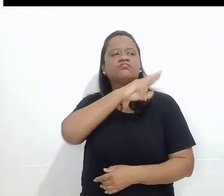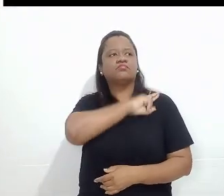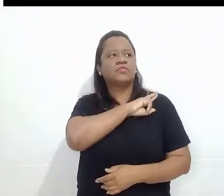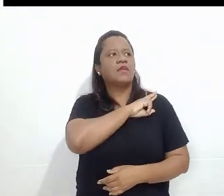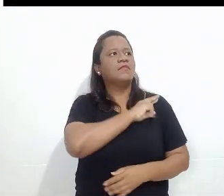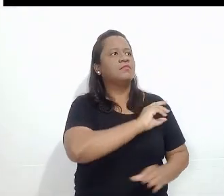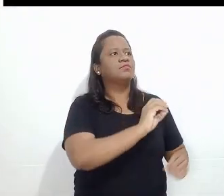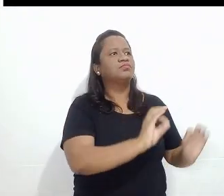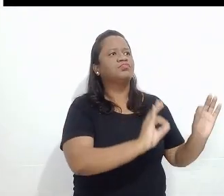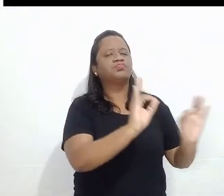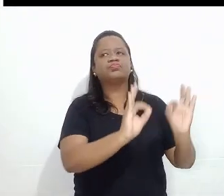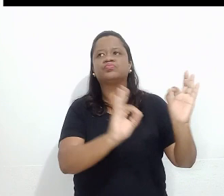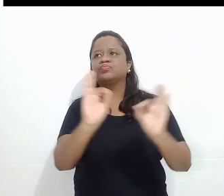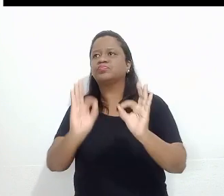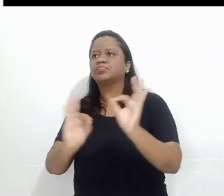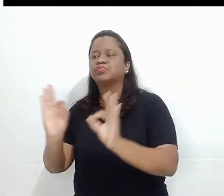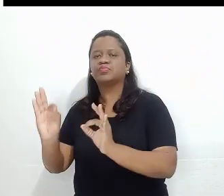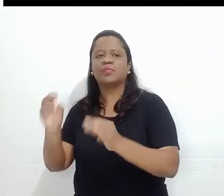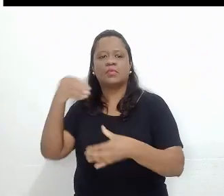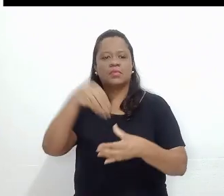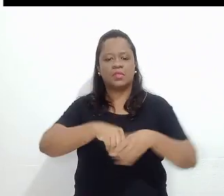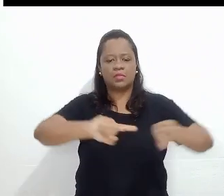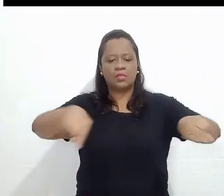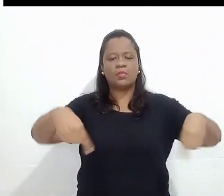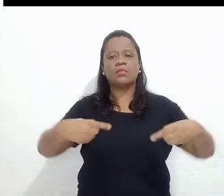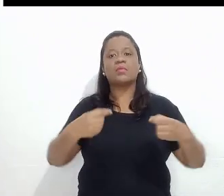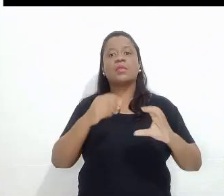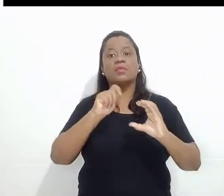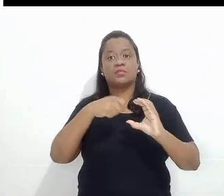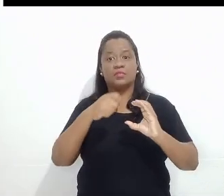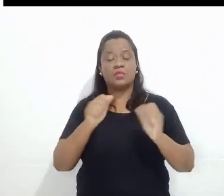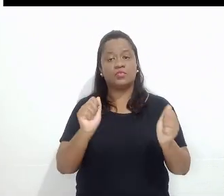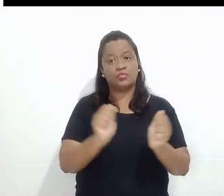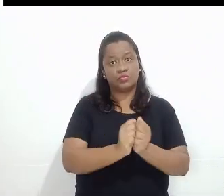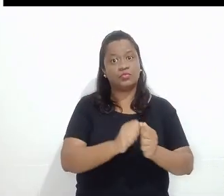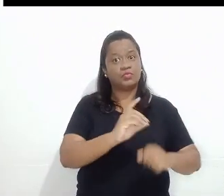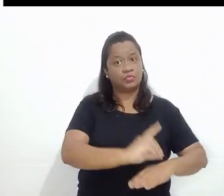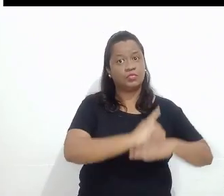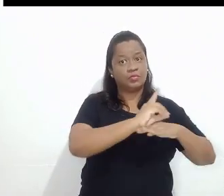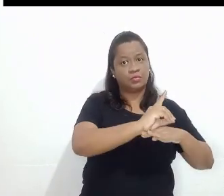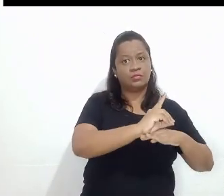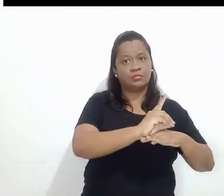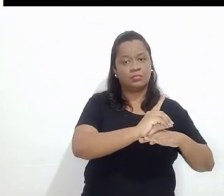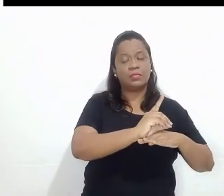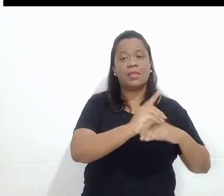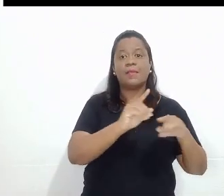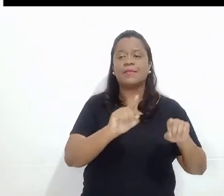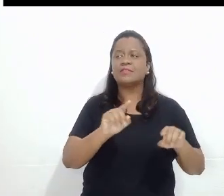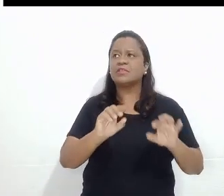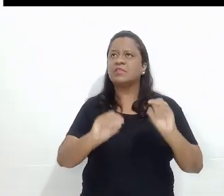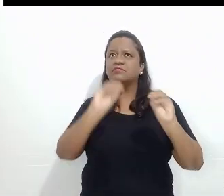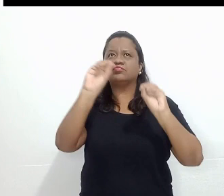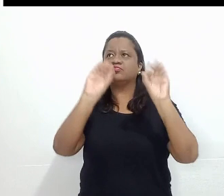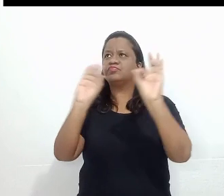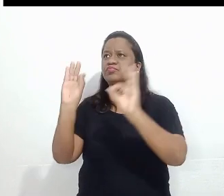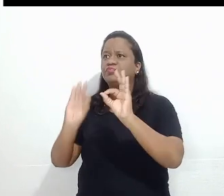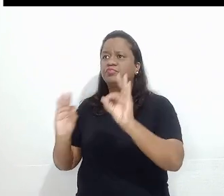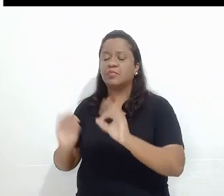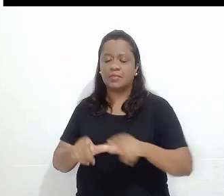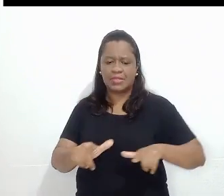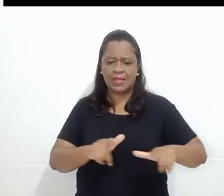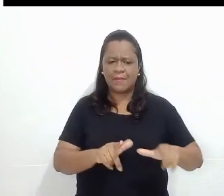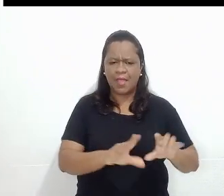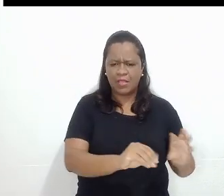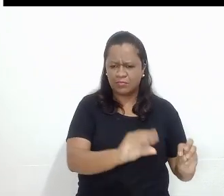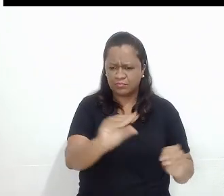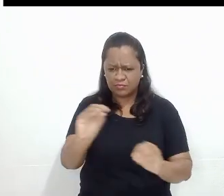tudo ali no set de filmagem, junto com o diretor de fotografia, claro. Mas ele é que posiciona, ele que é o trabalho braçal mesmo,